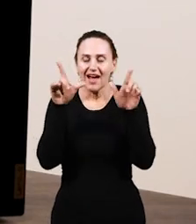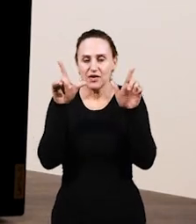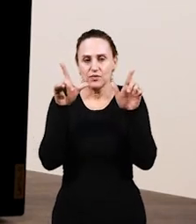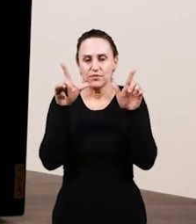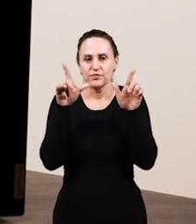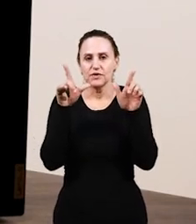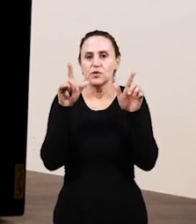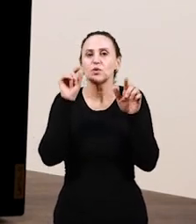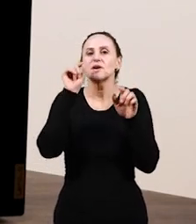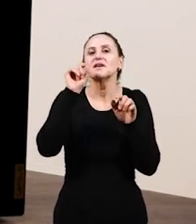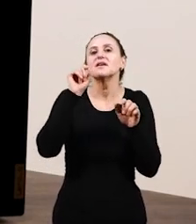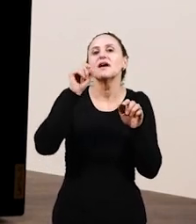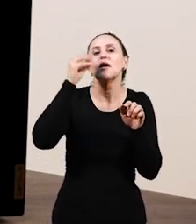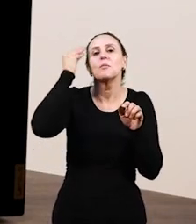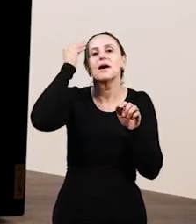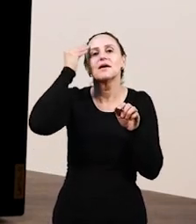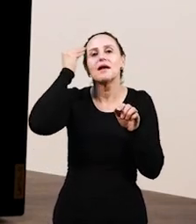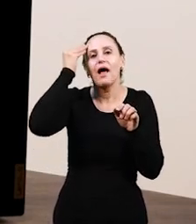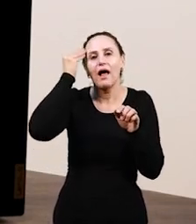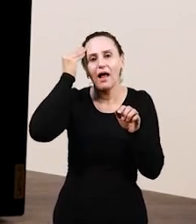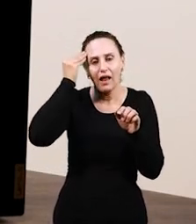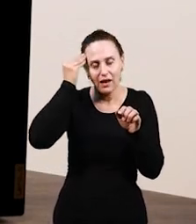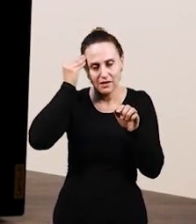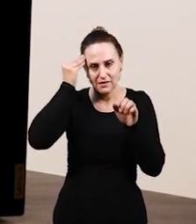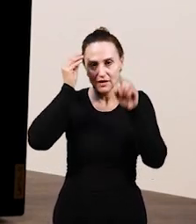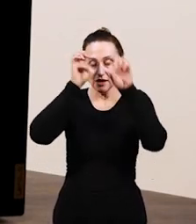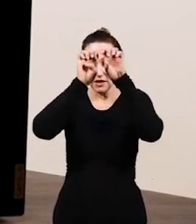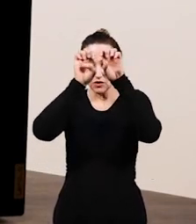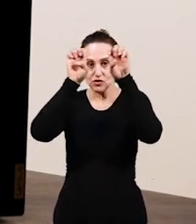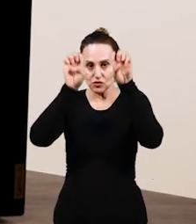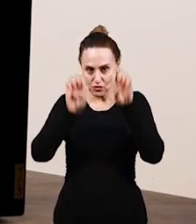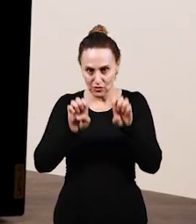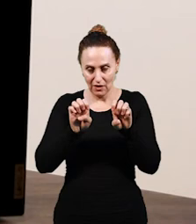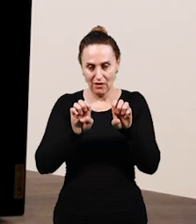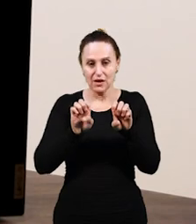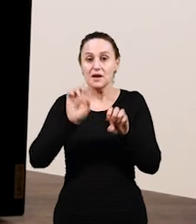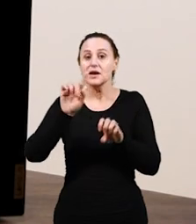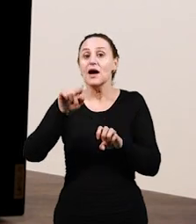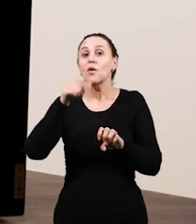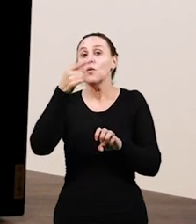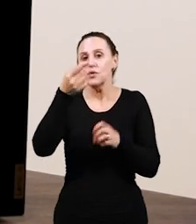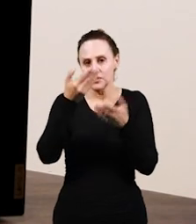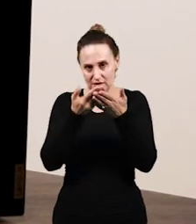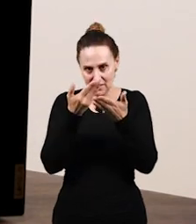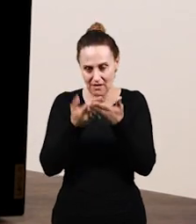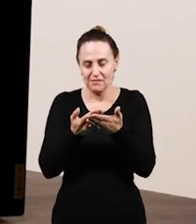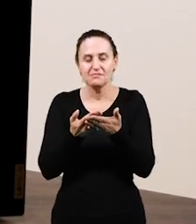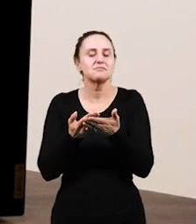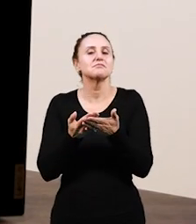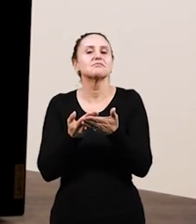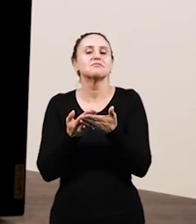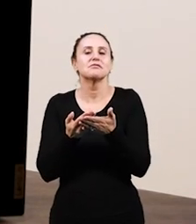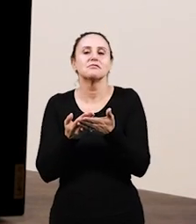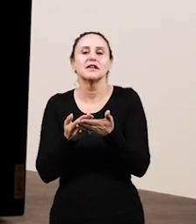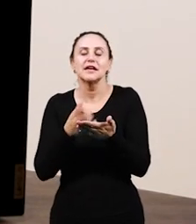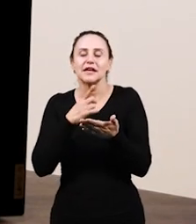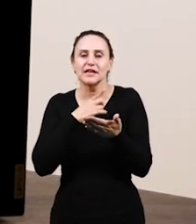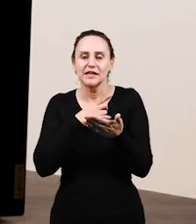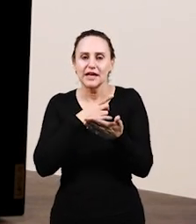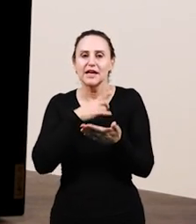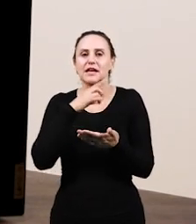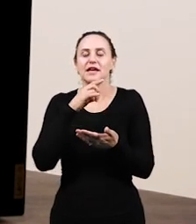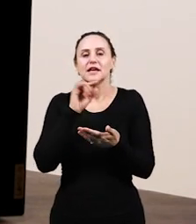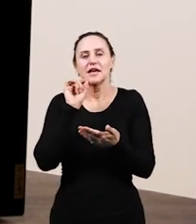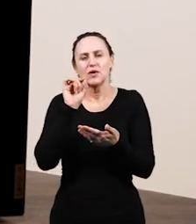O que que é uma análise estrutural que vocês vão ver que daqui a na nossa próxima aula no funcionalismo que é uma outra